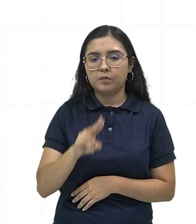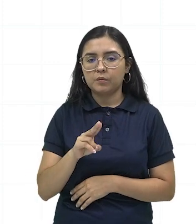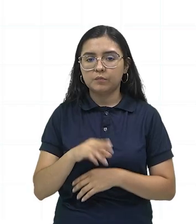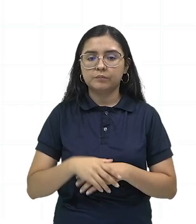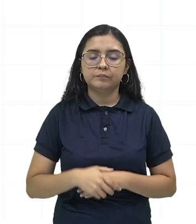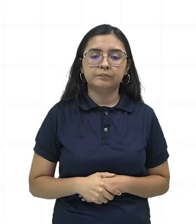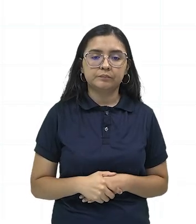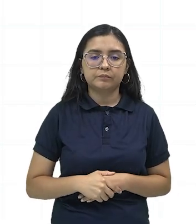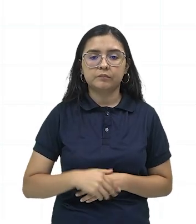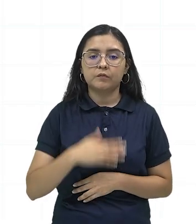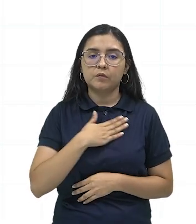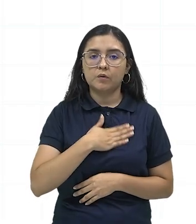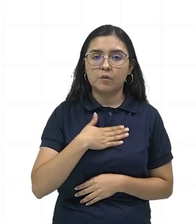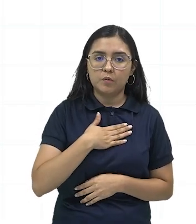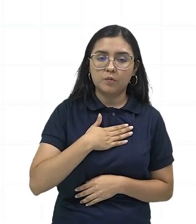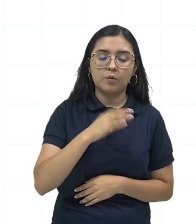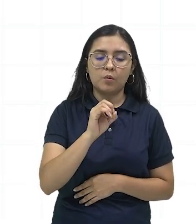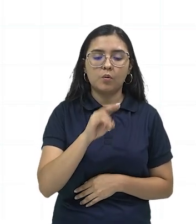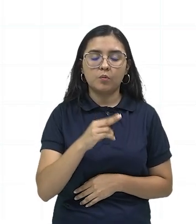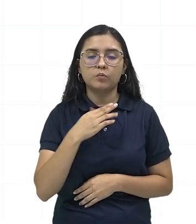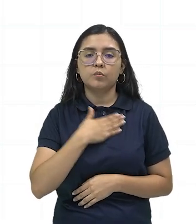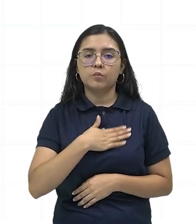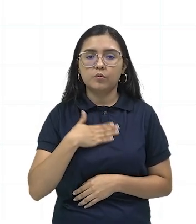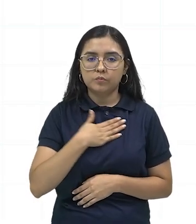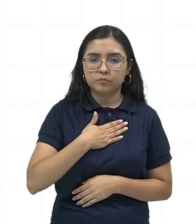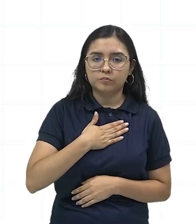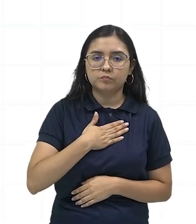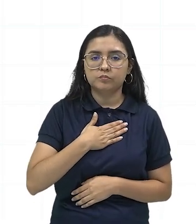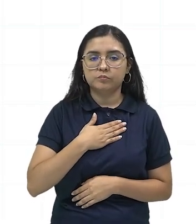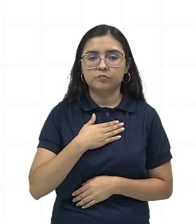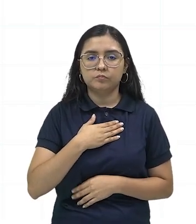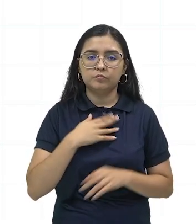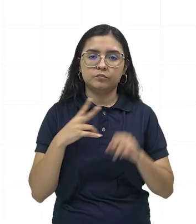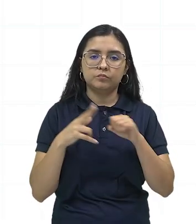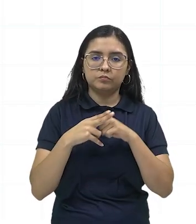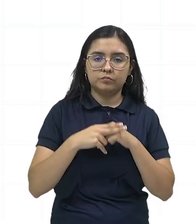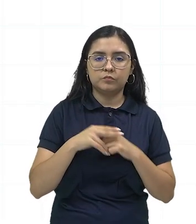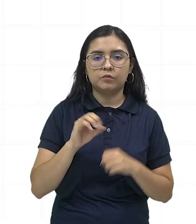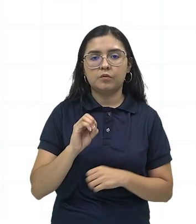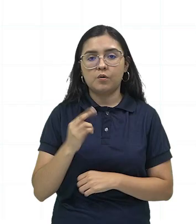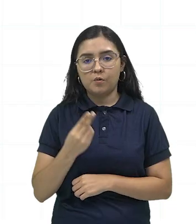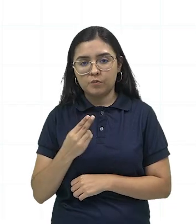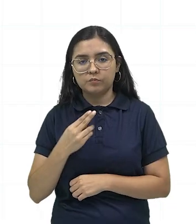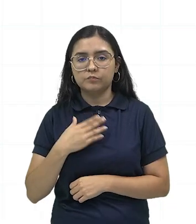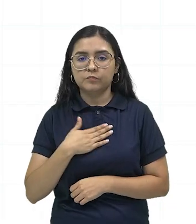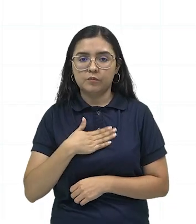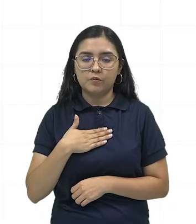ou gosto de suco de cupuaçu, ou gosto de suco de taperebá.